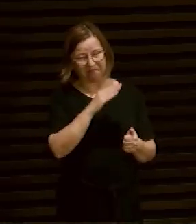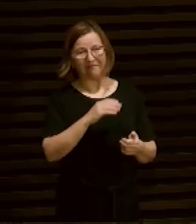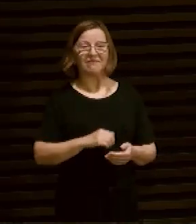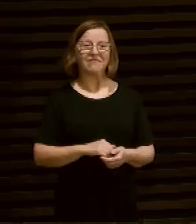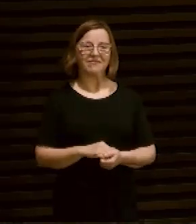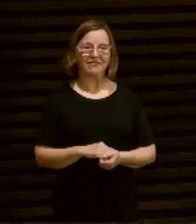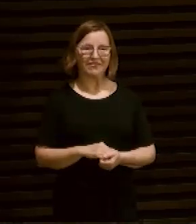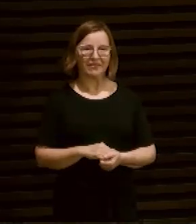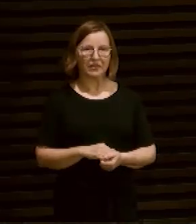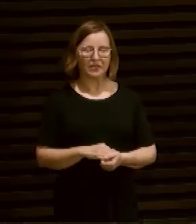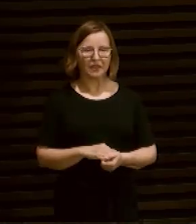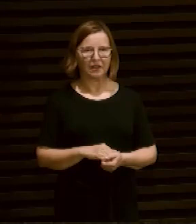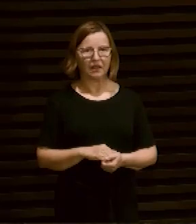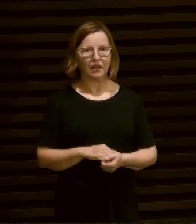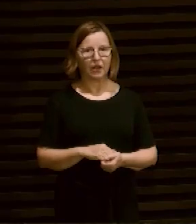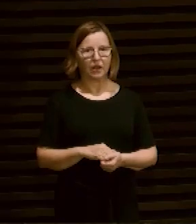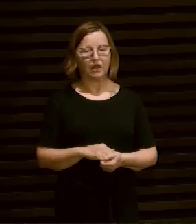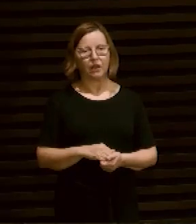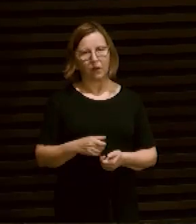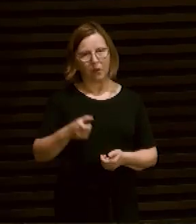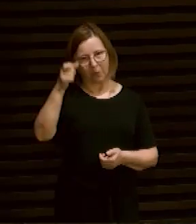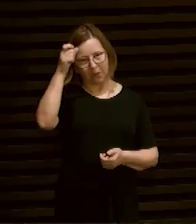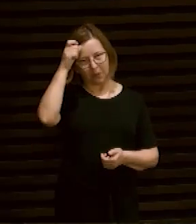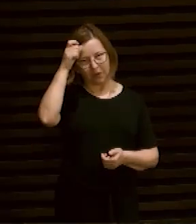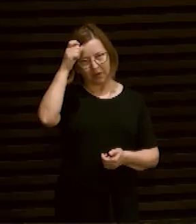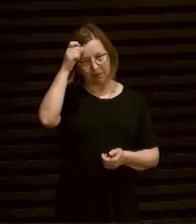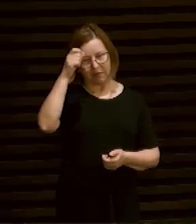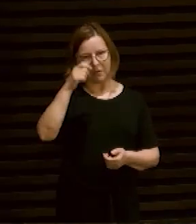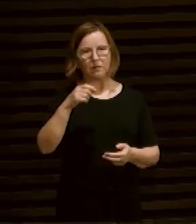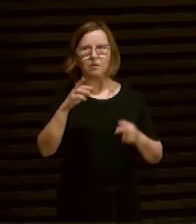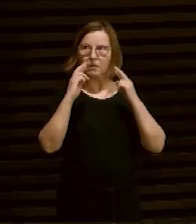até respeitam Deus. Você sabe, crês tu que há um só Deus?